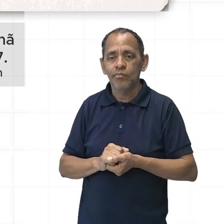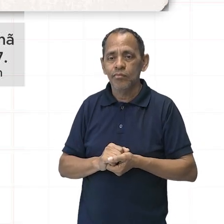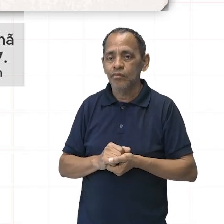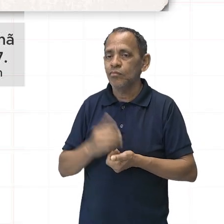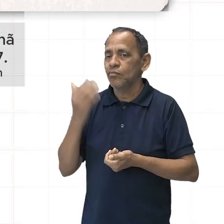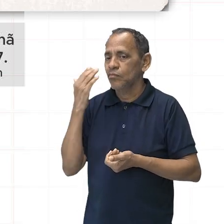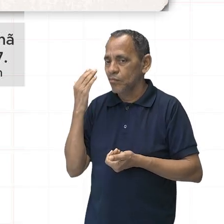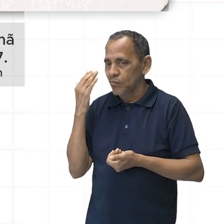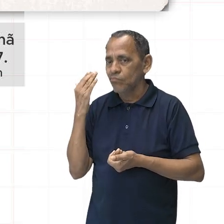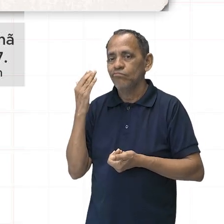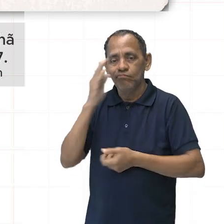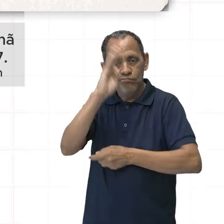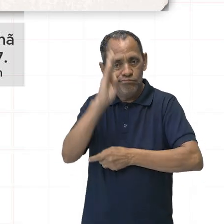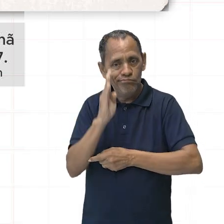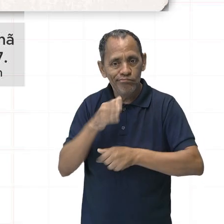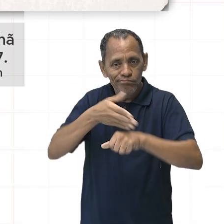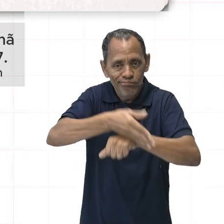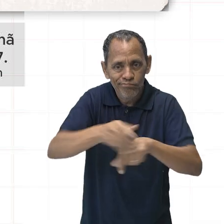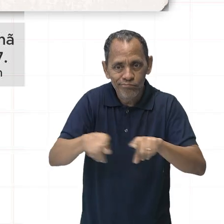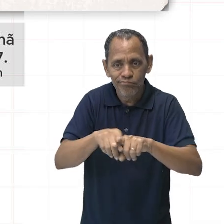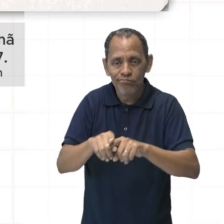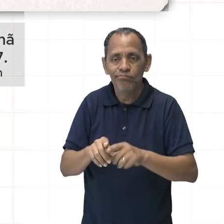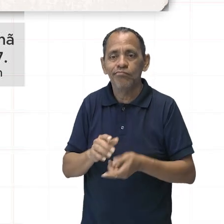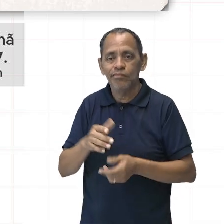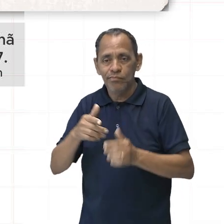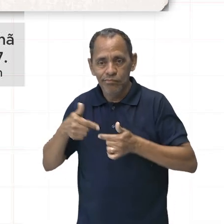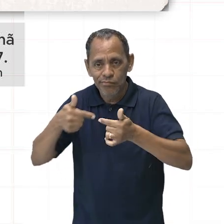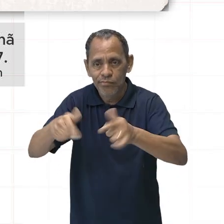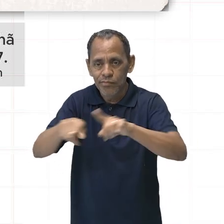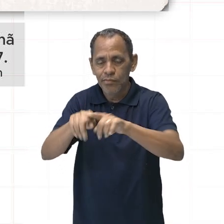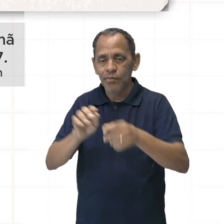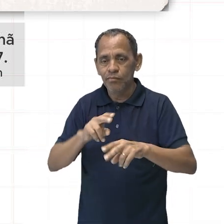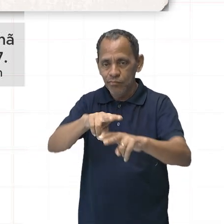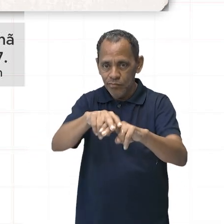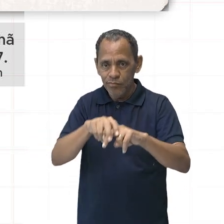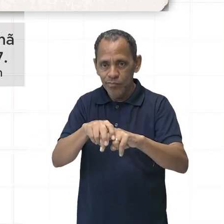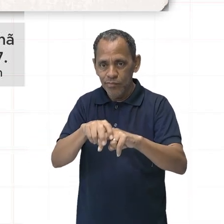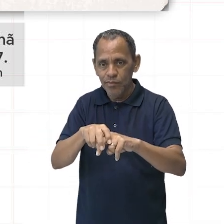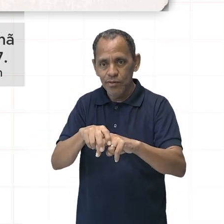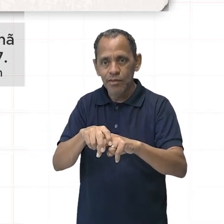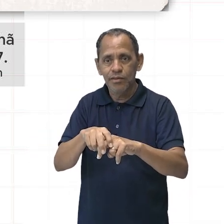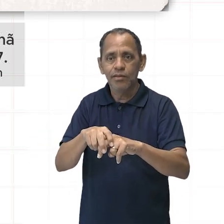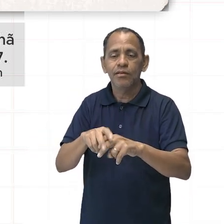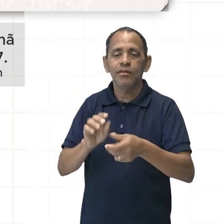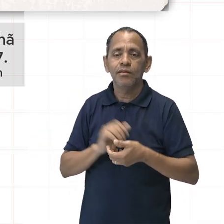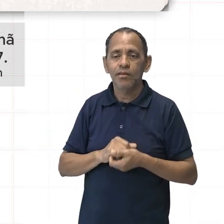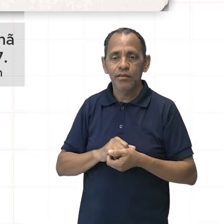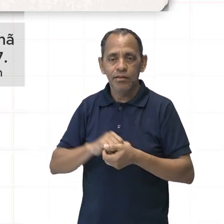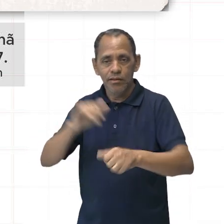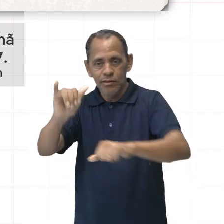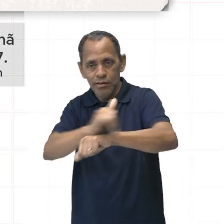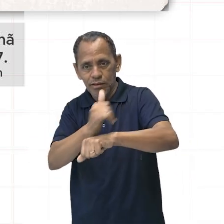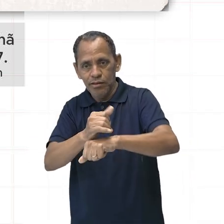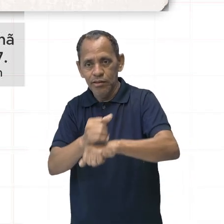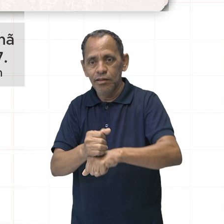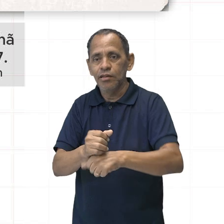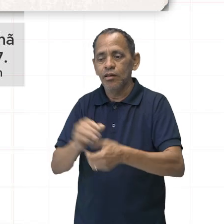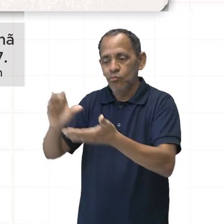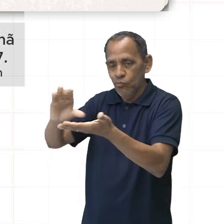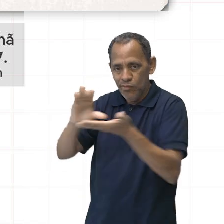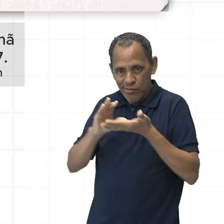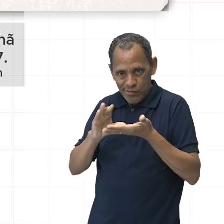em estado de guerra. Através dessa medida, o Brasil ele diz que ele vai precisar de financiamento, ele